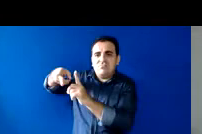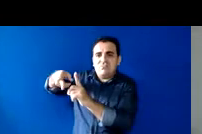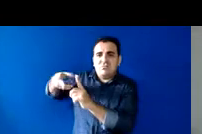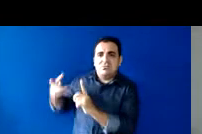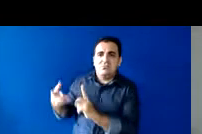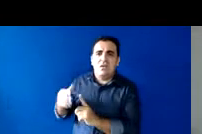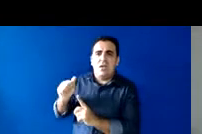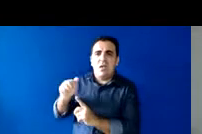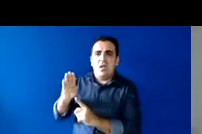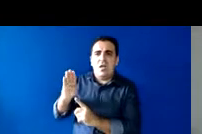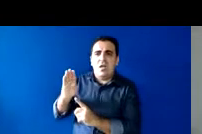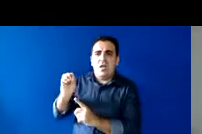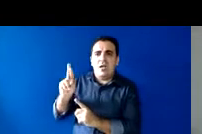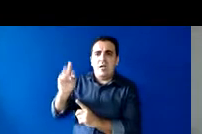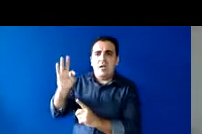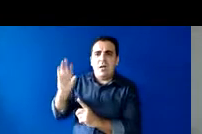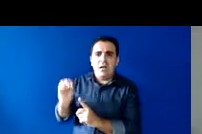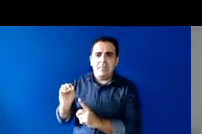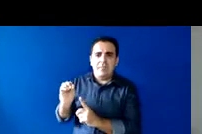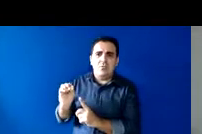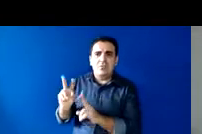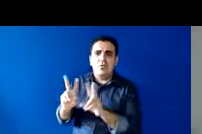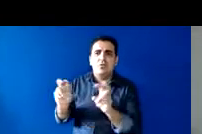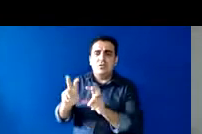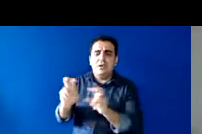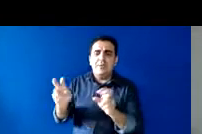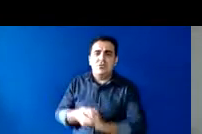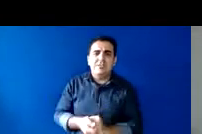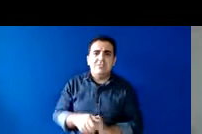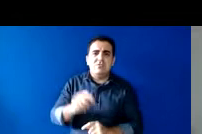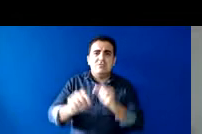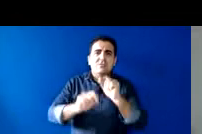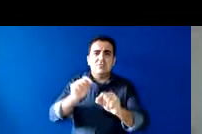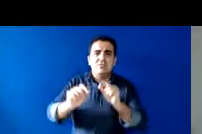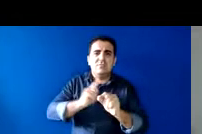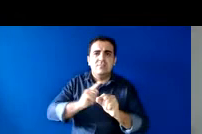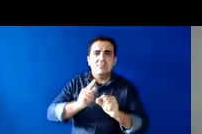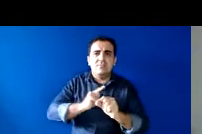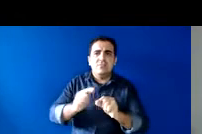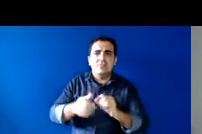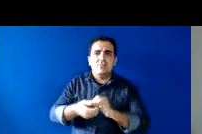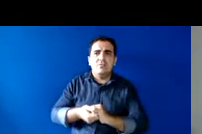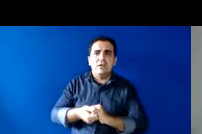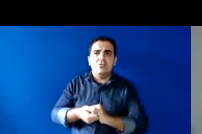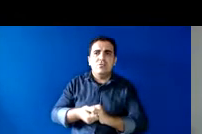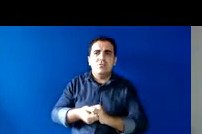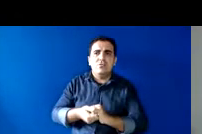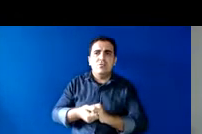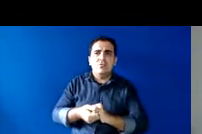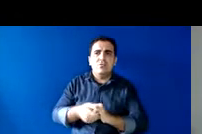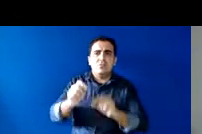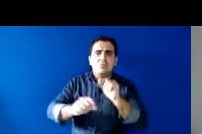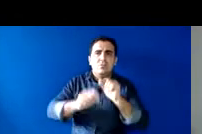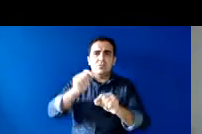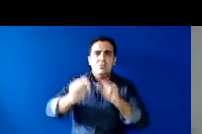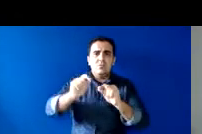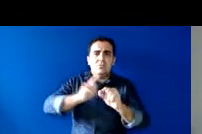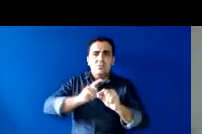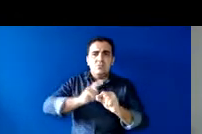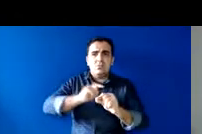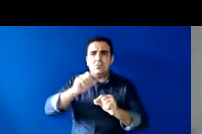induzido por elas próprias diz respeito a uma gravidez que não foi planejada e que não foi desejada por